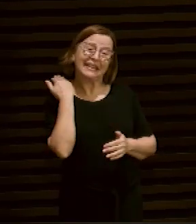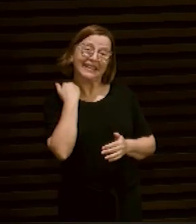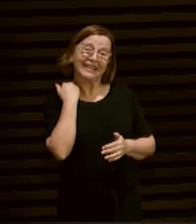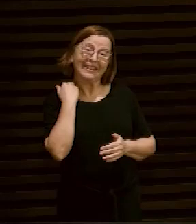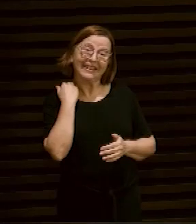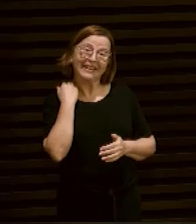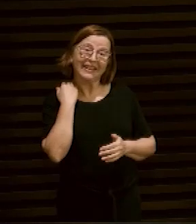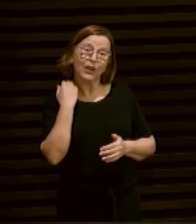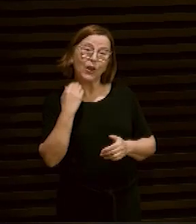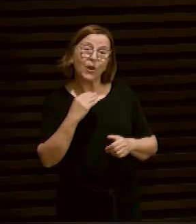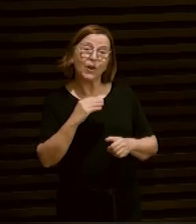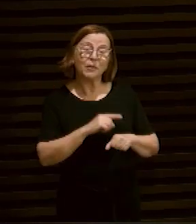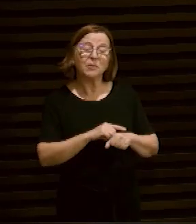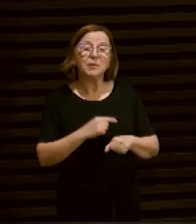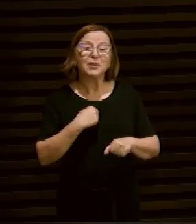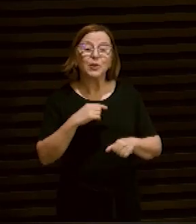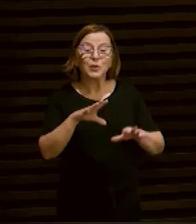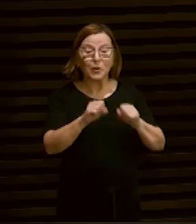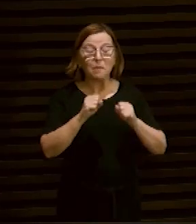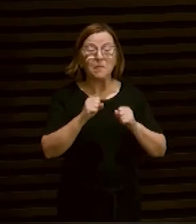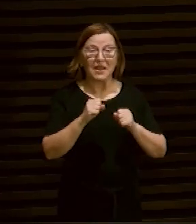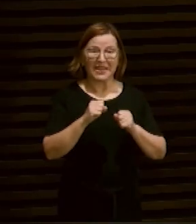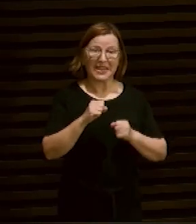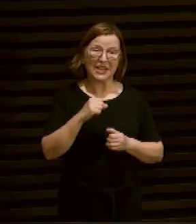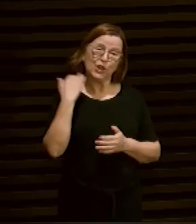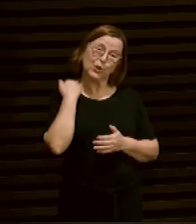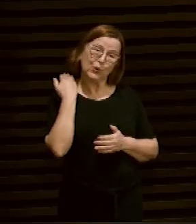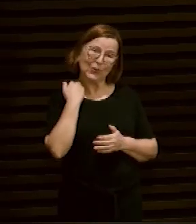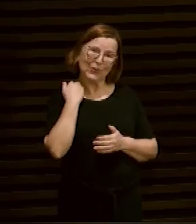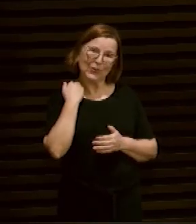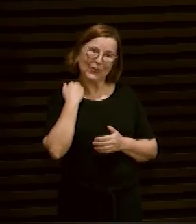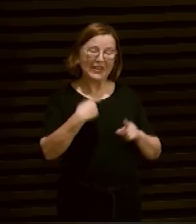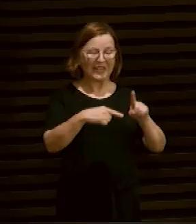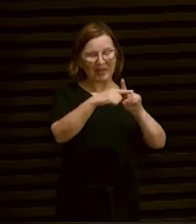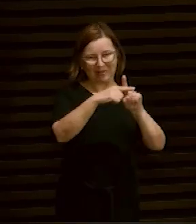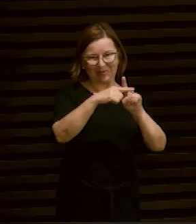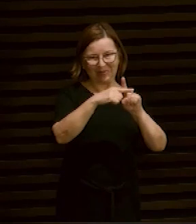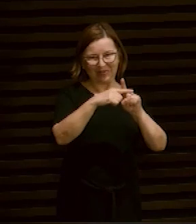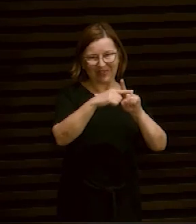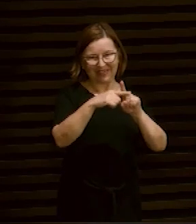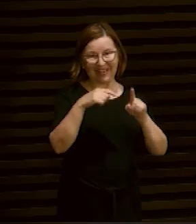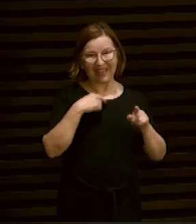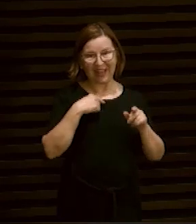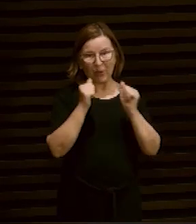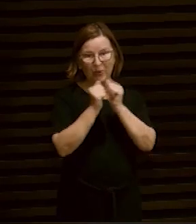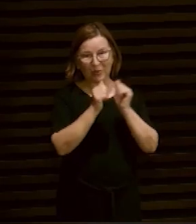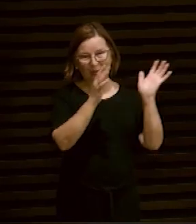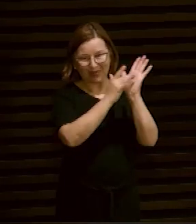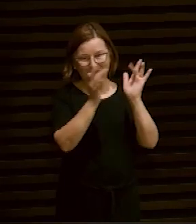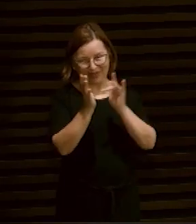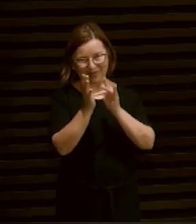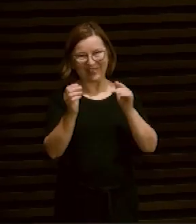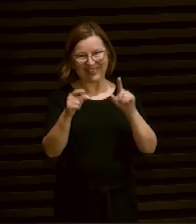O descanso vem quando eu saio de mim. Porque o mim é que me faz me